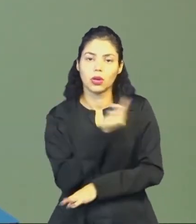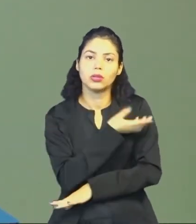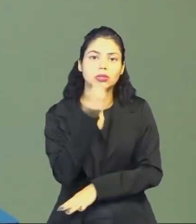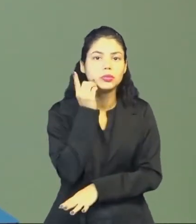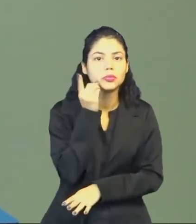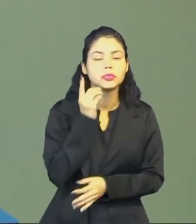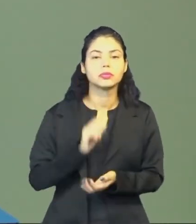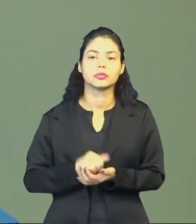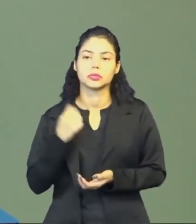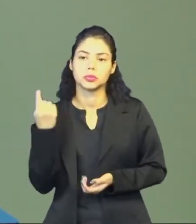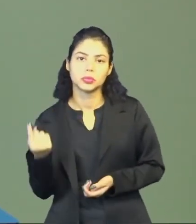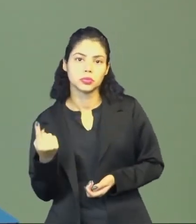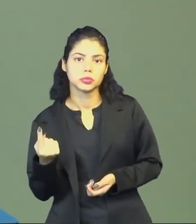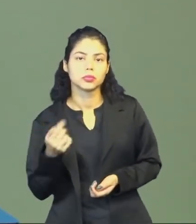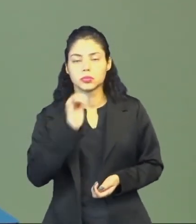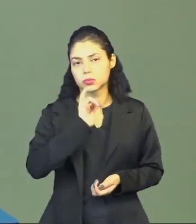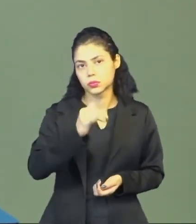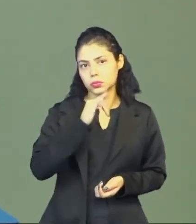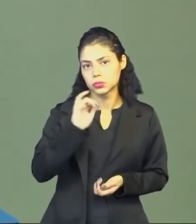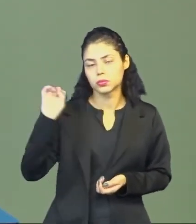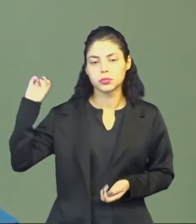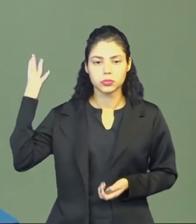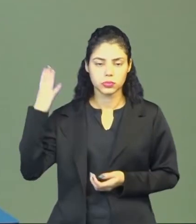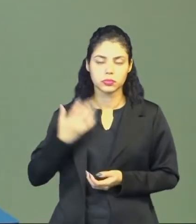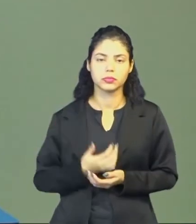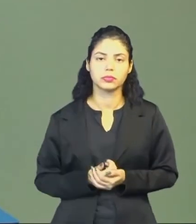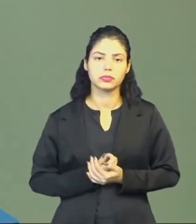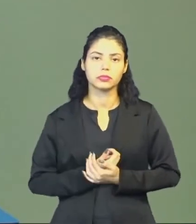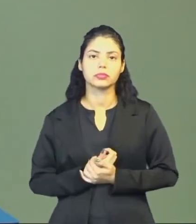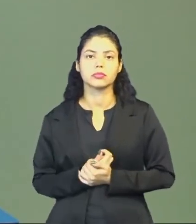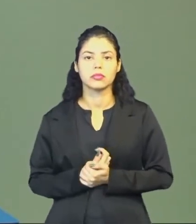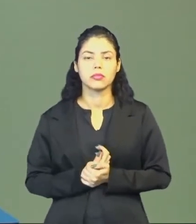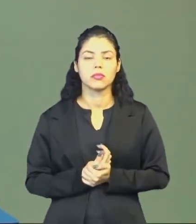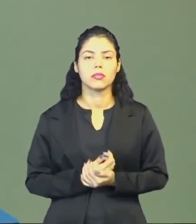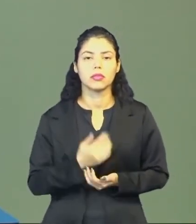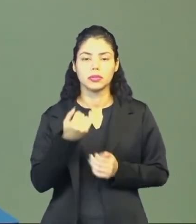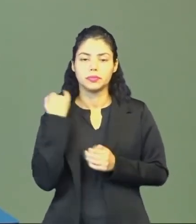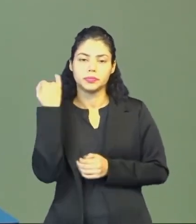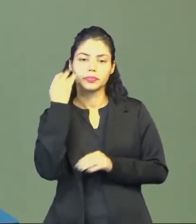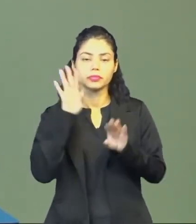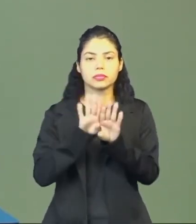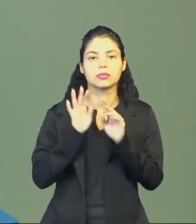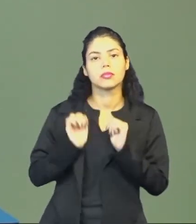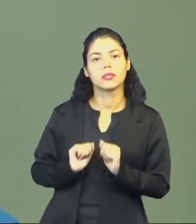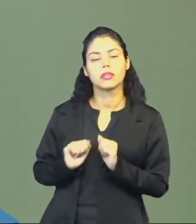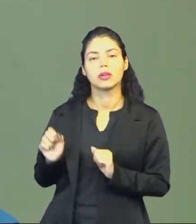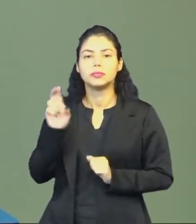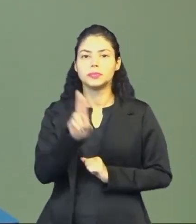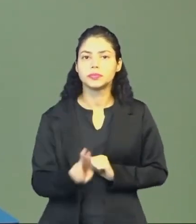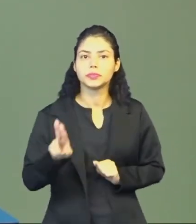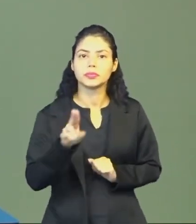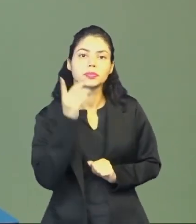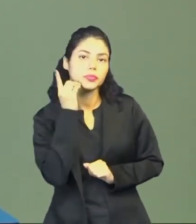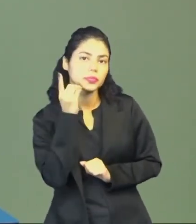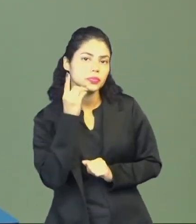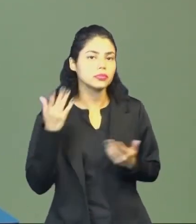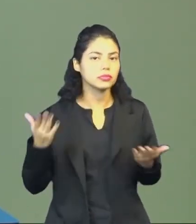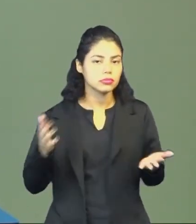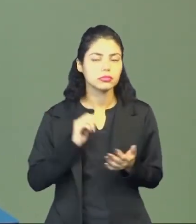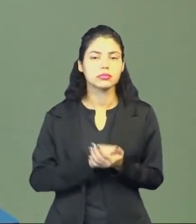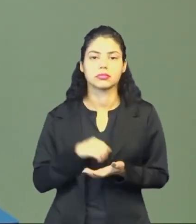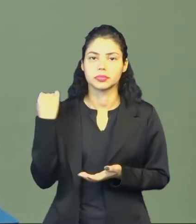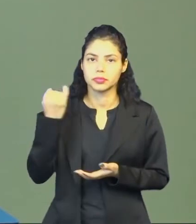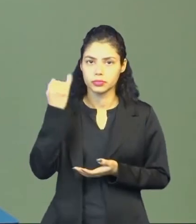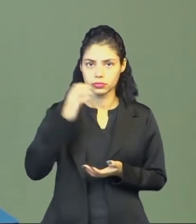dia. Um serve para narrar algum tipo de acontecimento, alguns fatos importantes que a gente pode usar nesse nosso dia a dia, que são